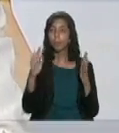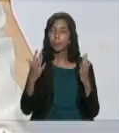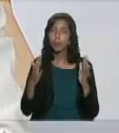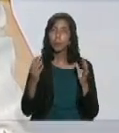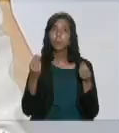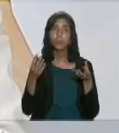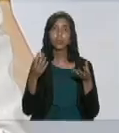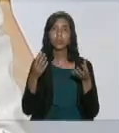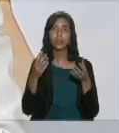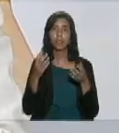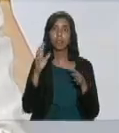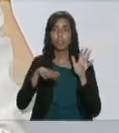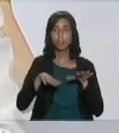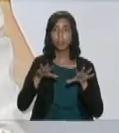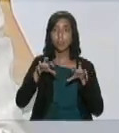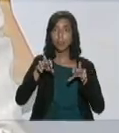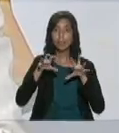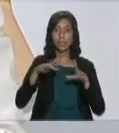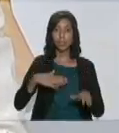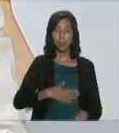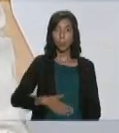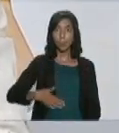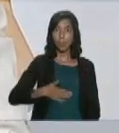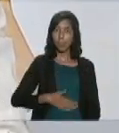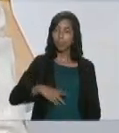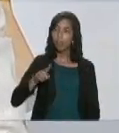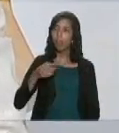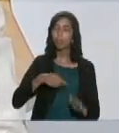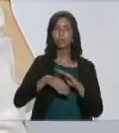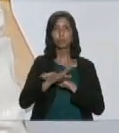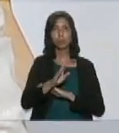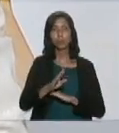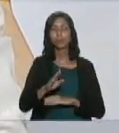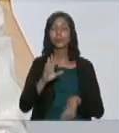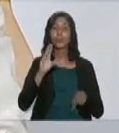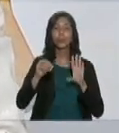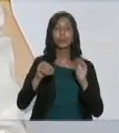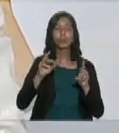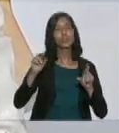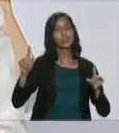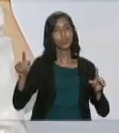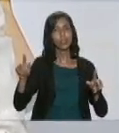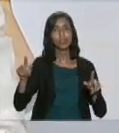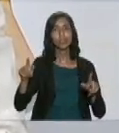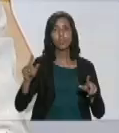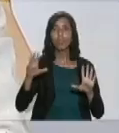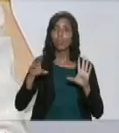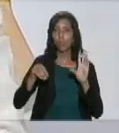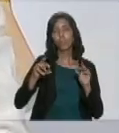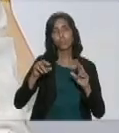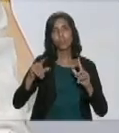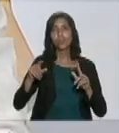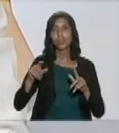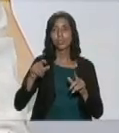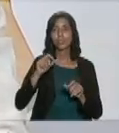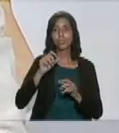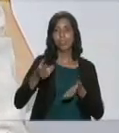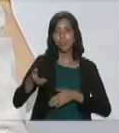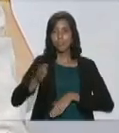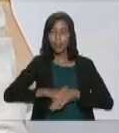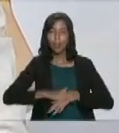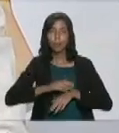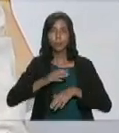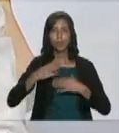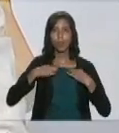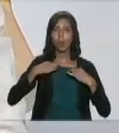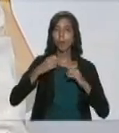e às vezes só uma massagem na barriga, até que essa criança se acostume a esse toque diferente, que é um toque diferente de uma troca de